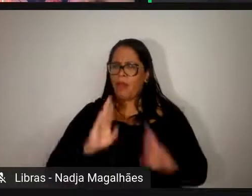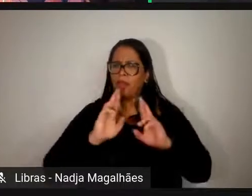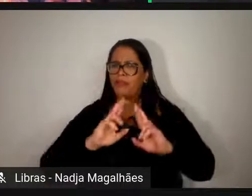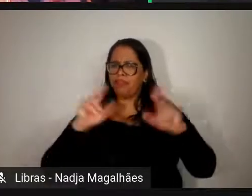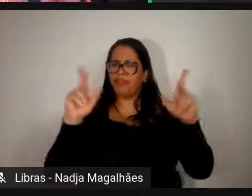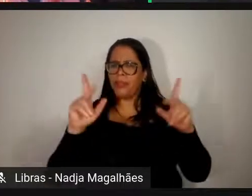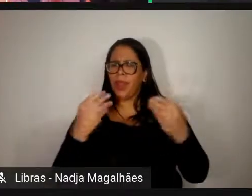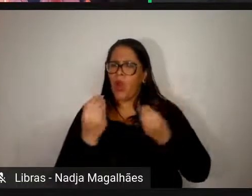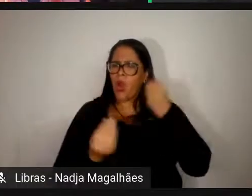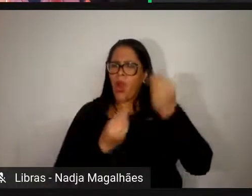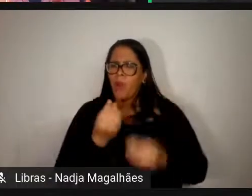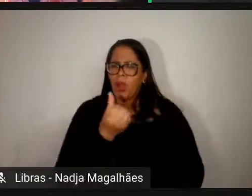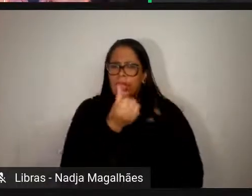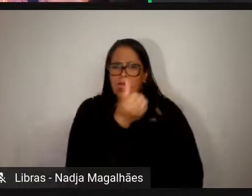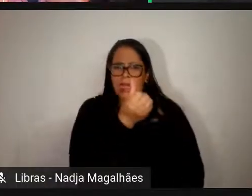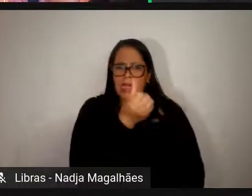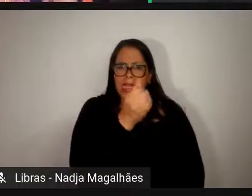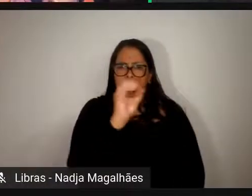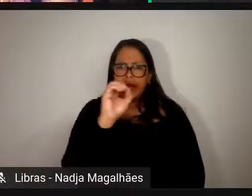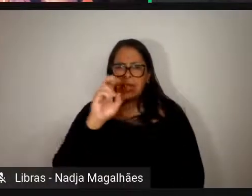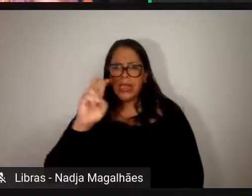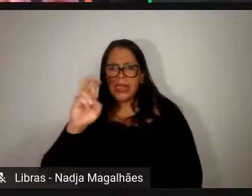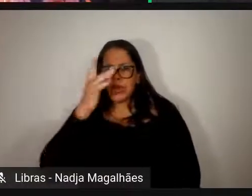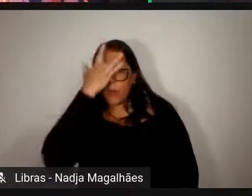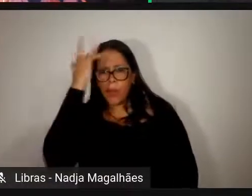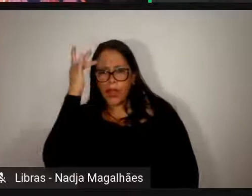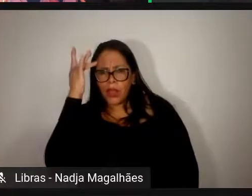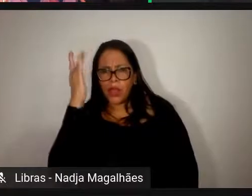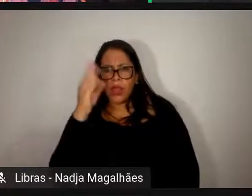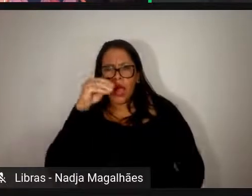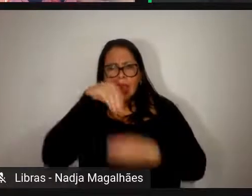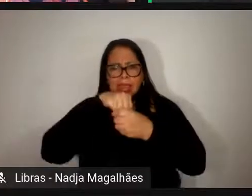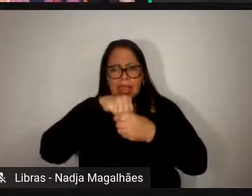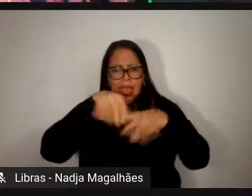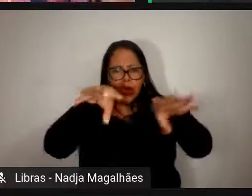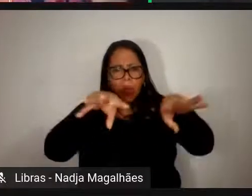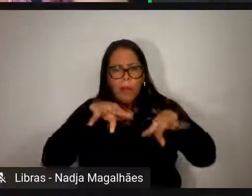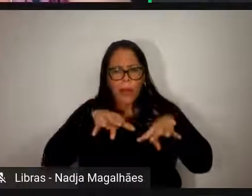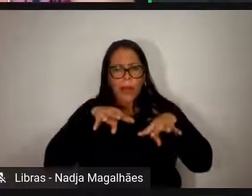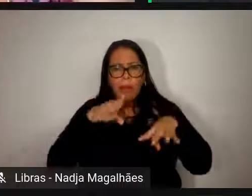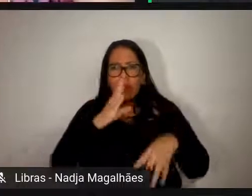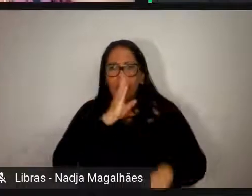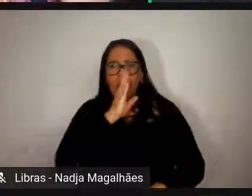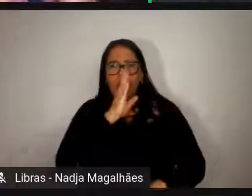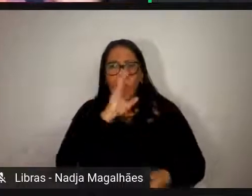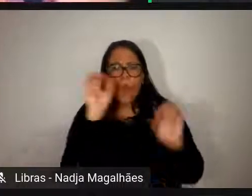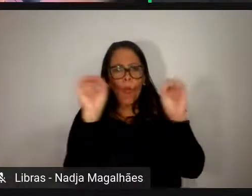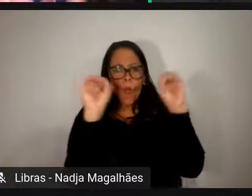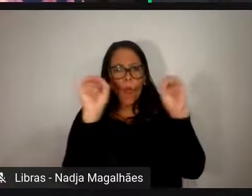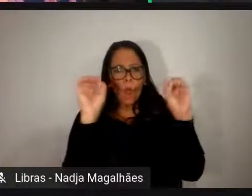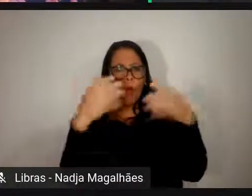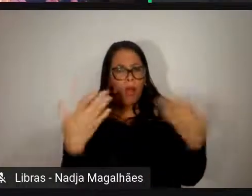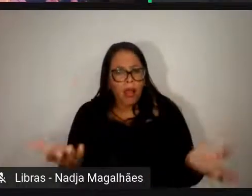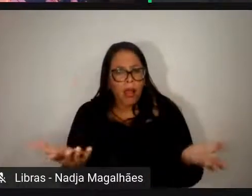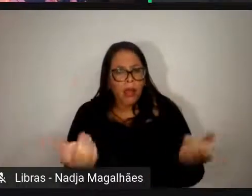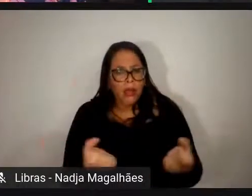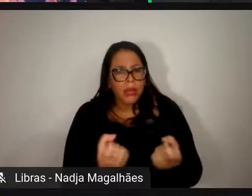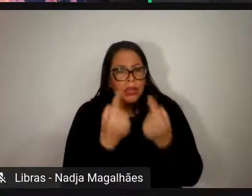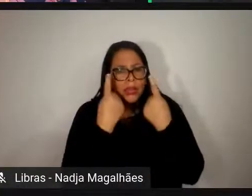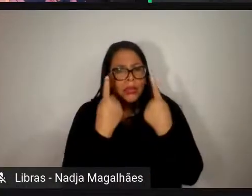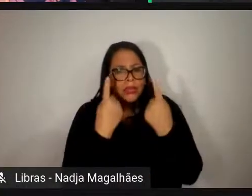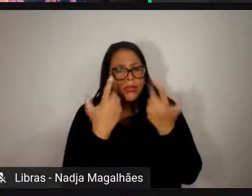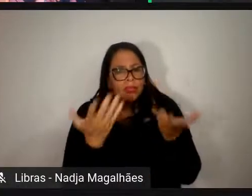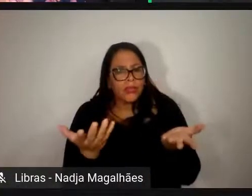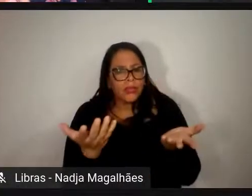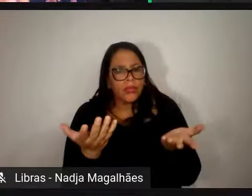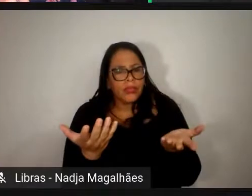né? Imaginar 605 pessoas dentro de um plenário sem falar nada. Então, isso acaba chamando